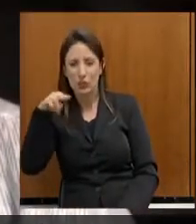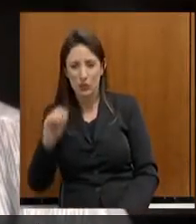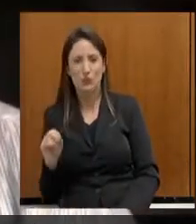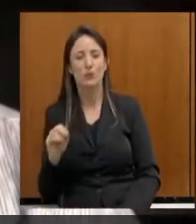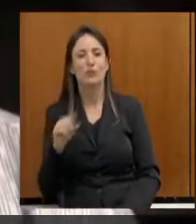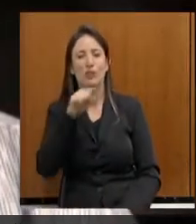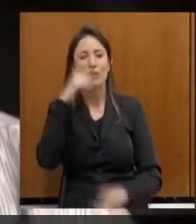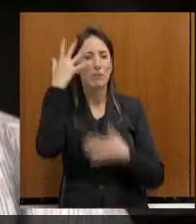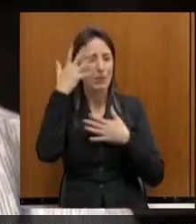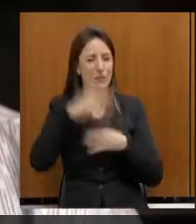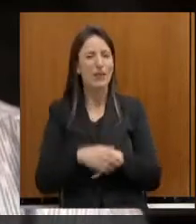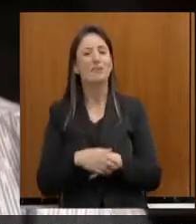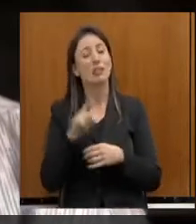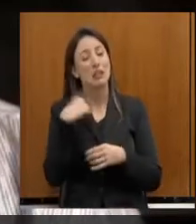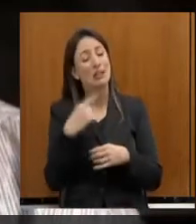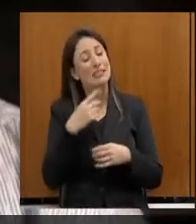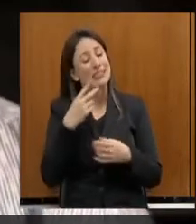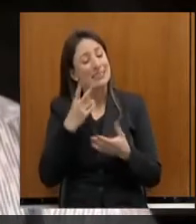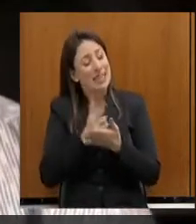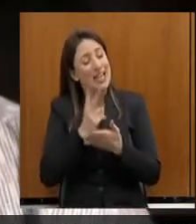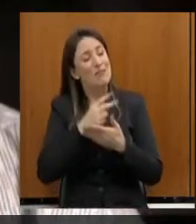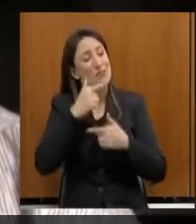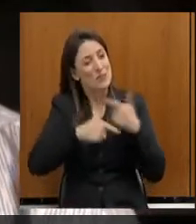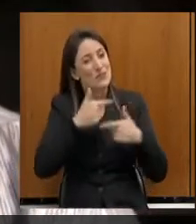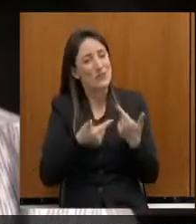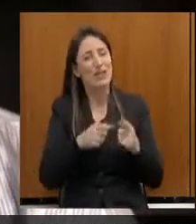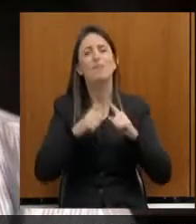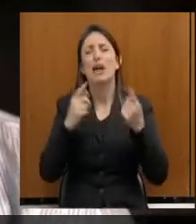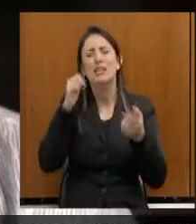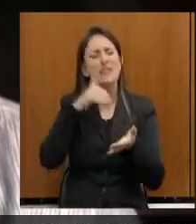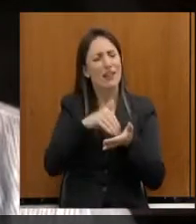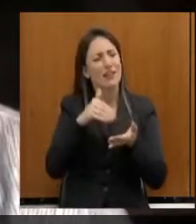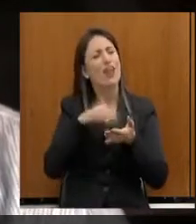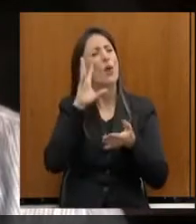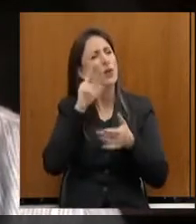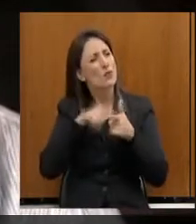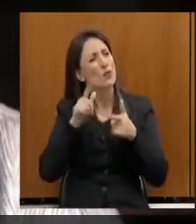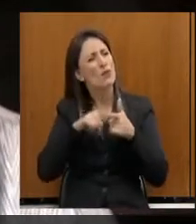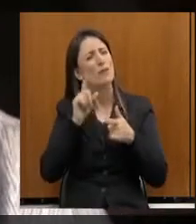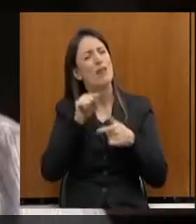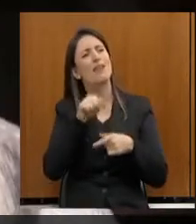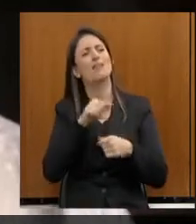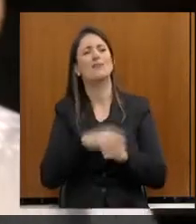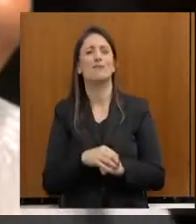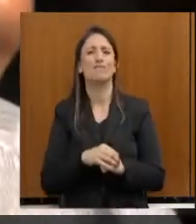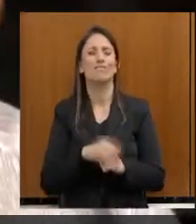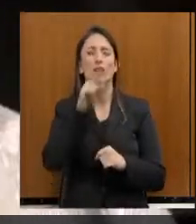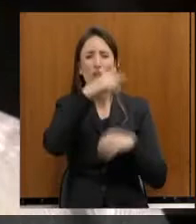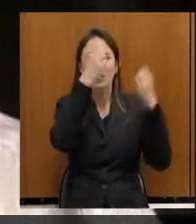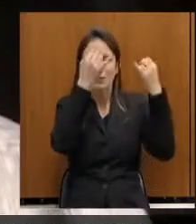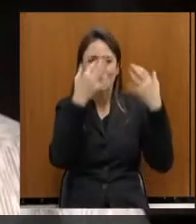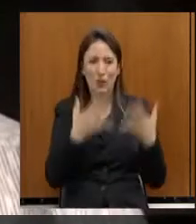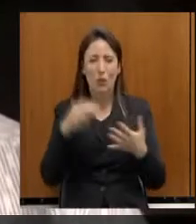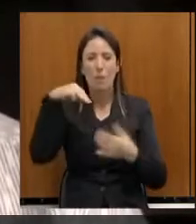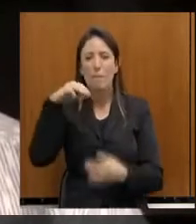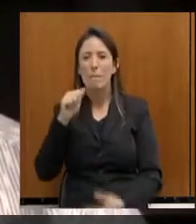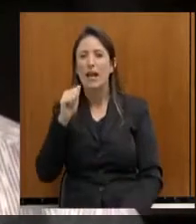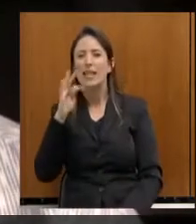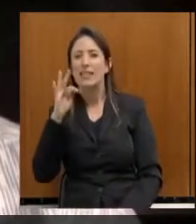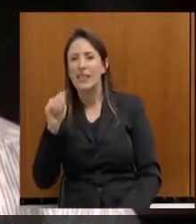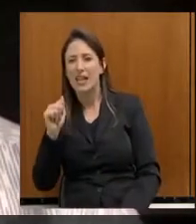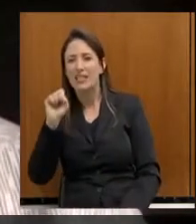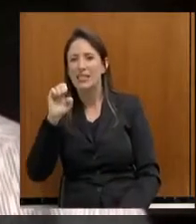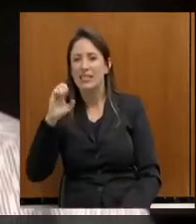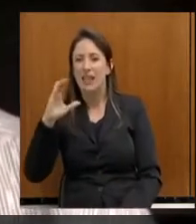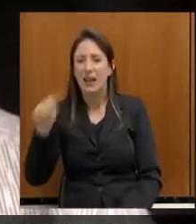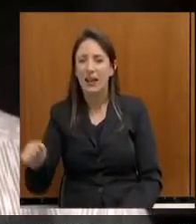pode mas secretária Eu acho que o problema é exatamente esse para falou ela falou por exemplo a questão da mata seca da Mata